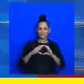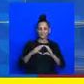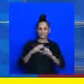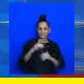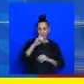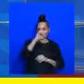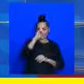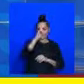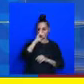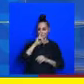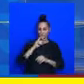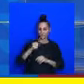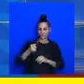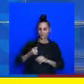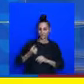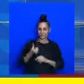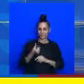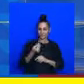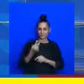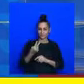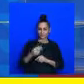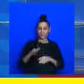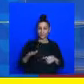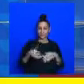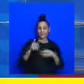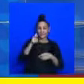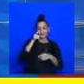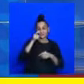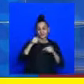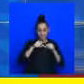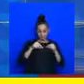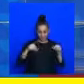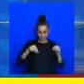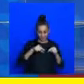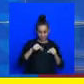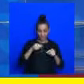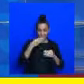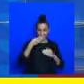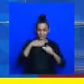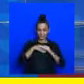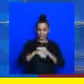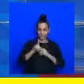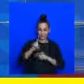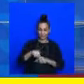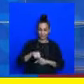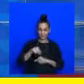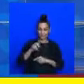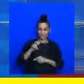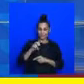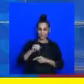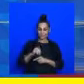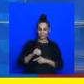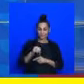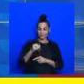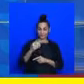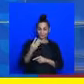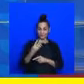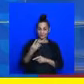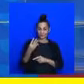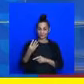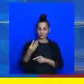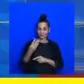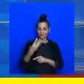62. Bola amarela. Então confira comigo os números sorteados da Time Mania. 50,